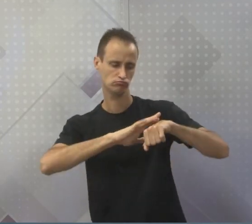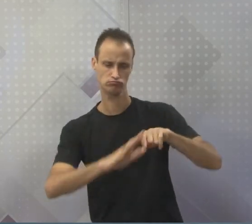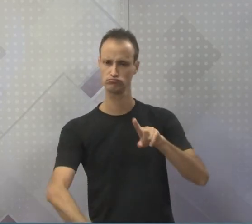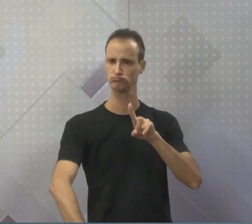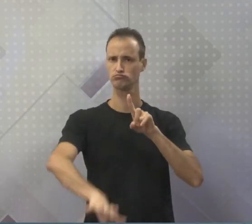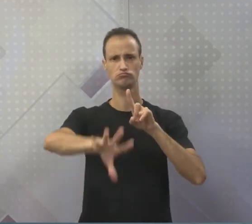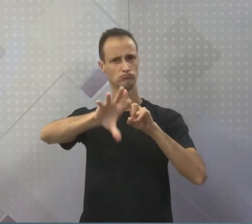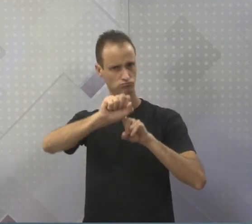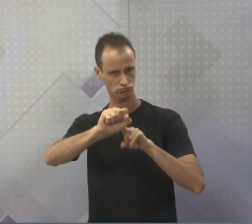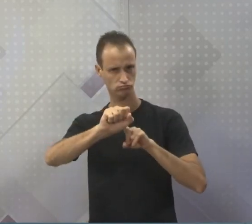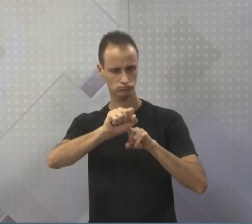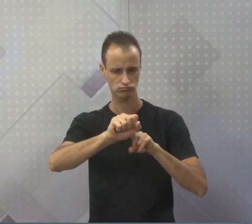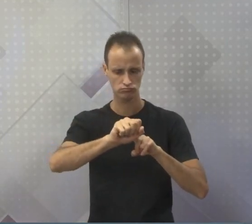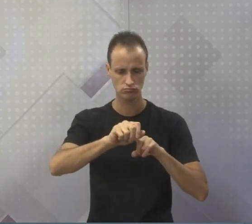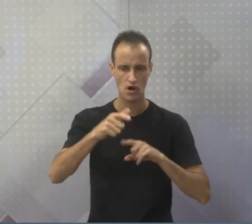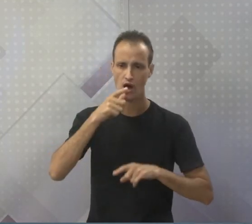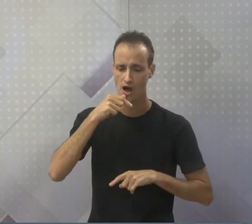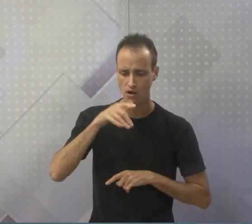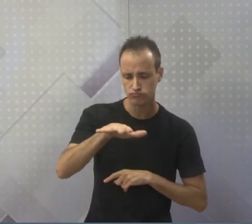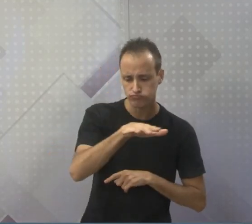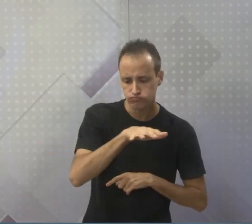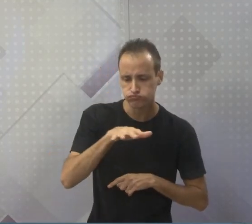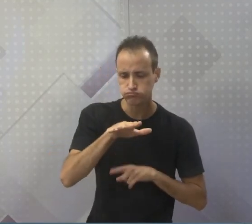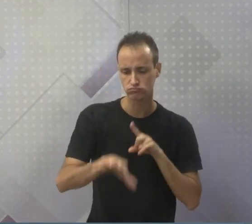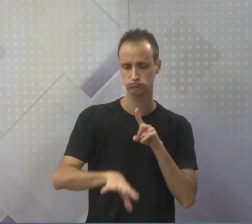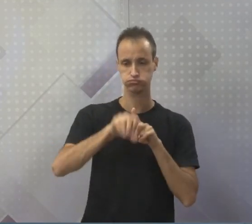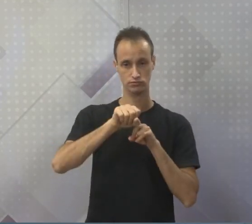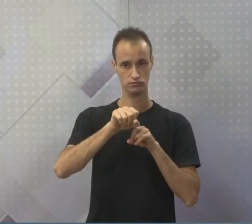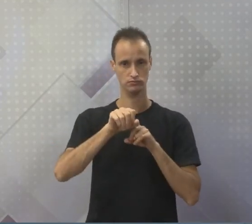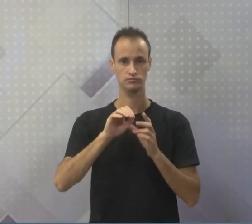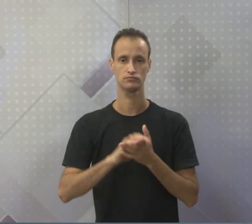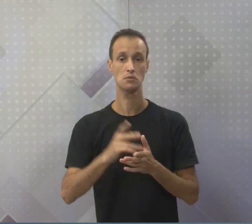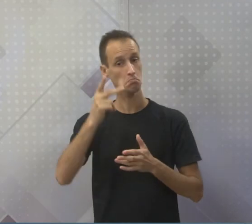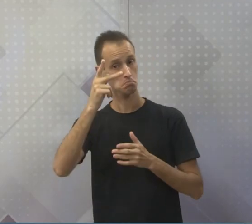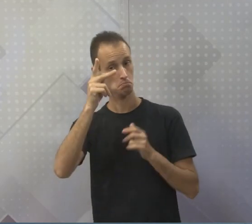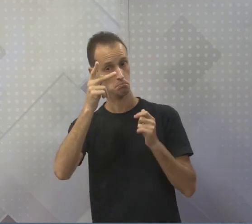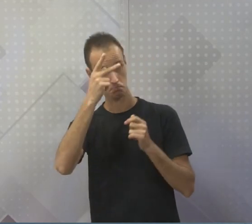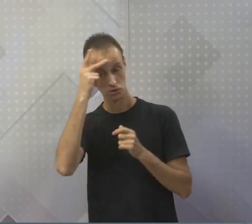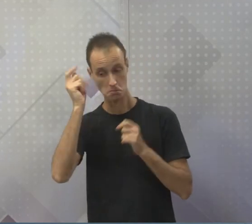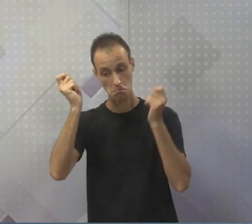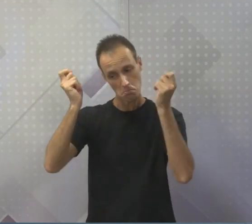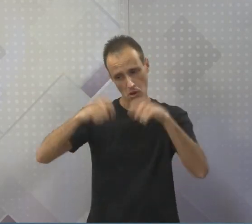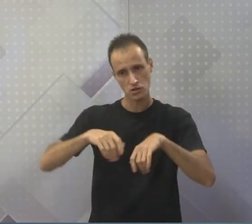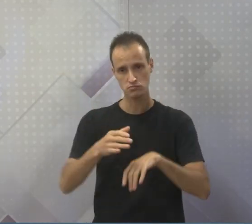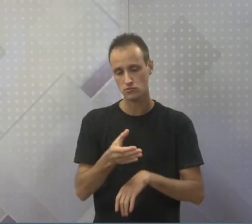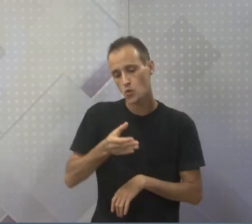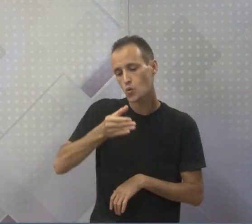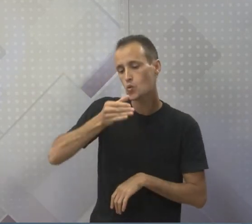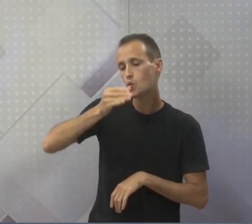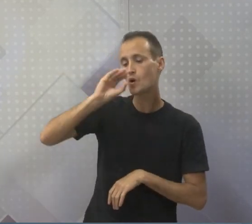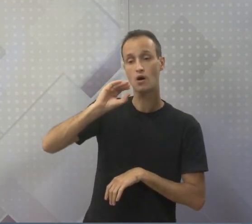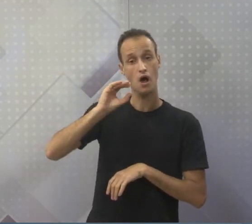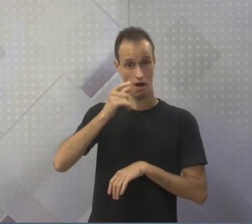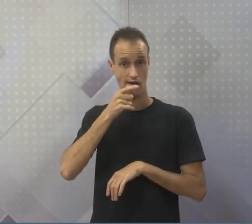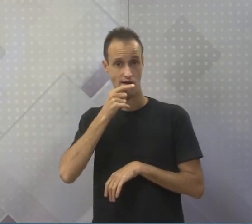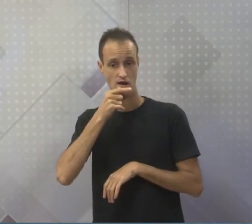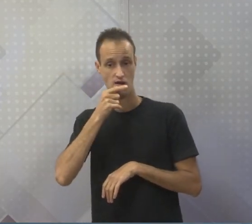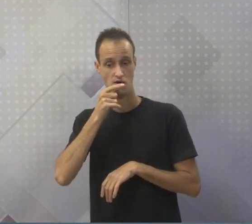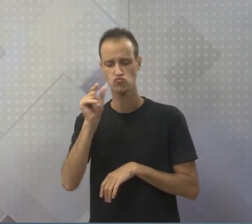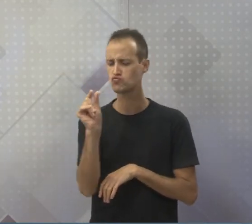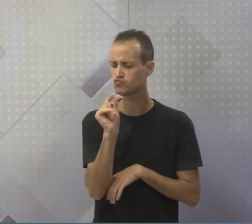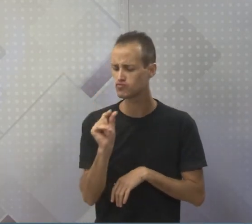né? Então, repara só, as pessoas podem se contaminar bebendo água, repito, ou ingerindo